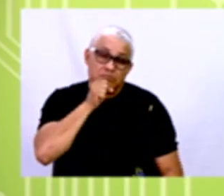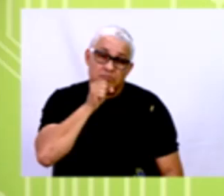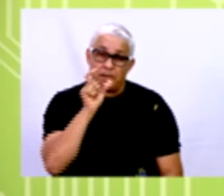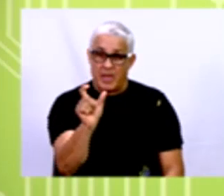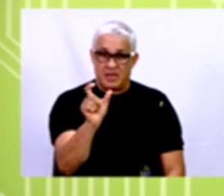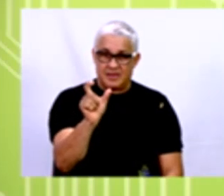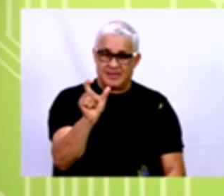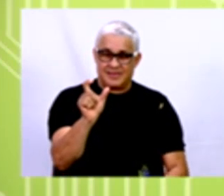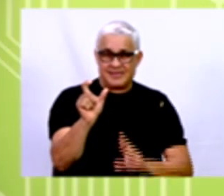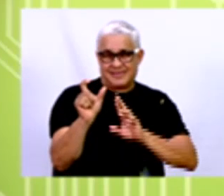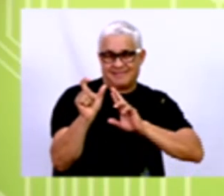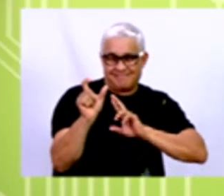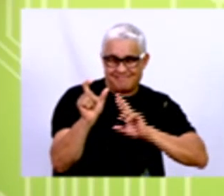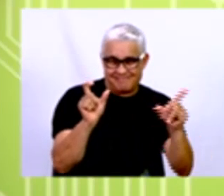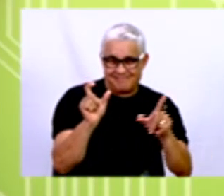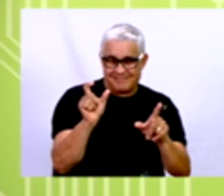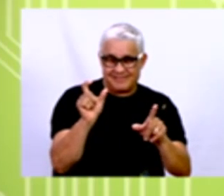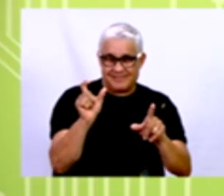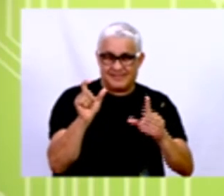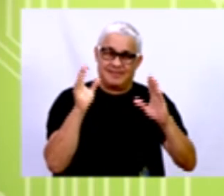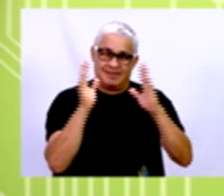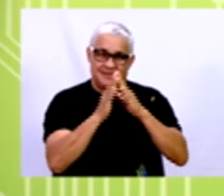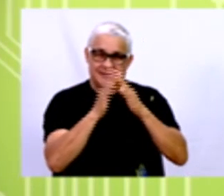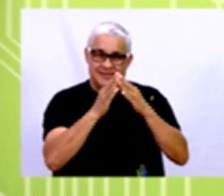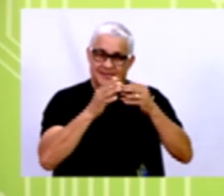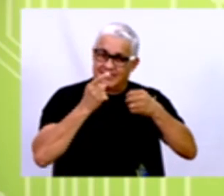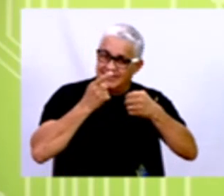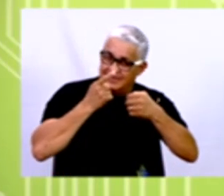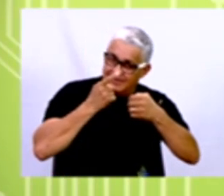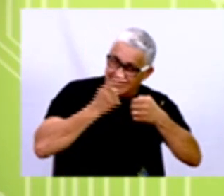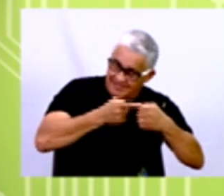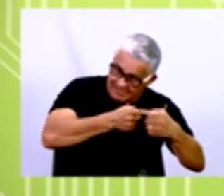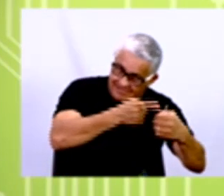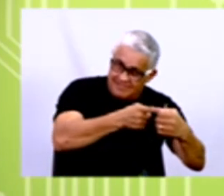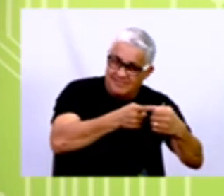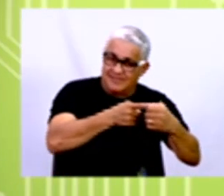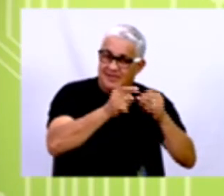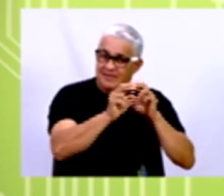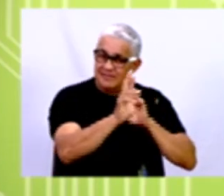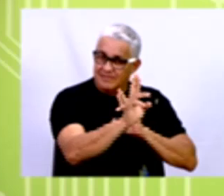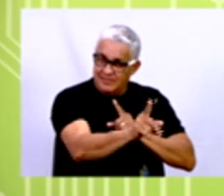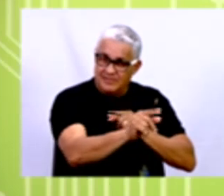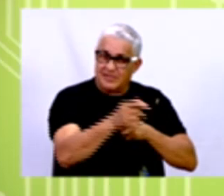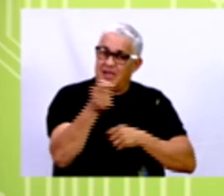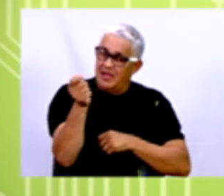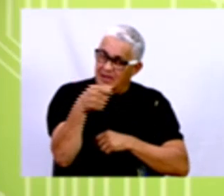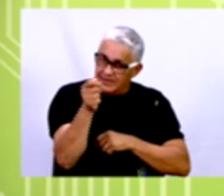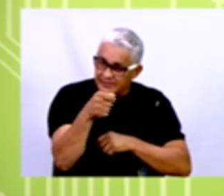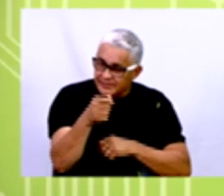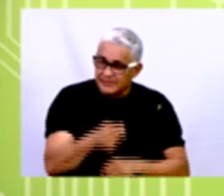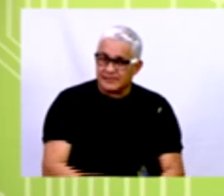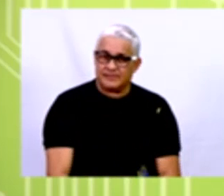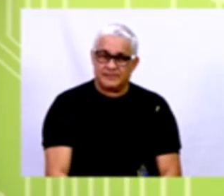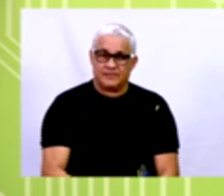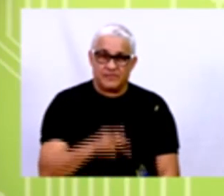maneira diferente de quem mora em outras cidades do interior, como Ariquemes, como os de